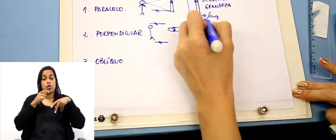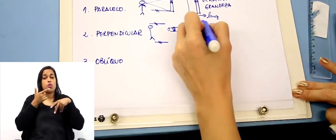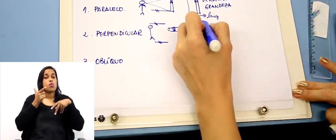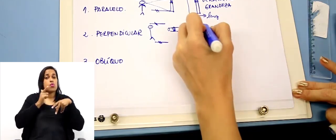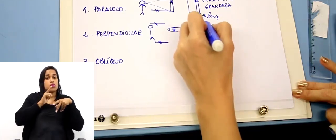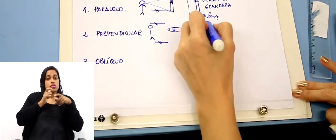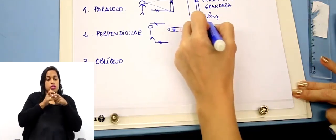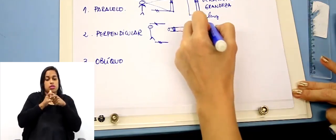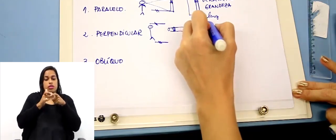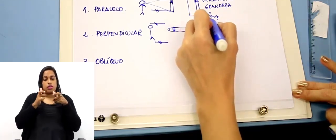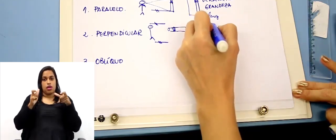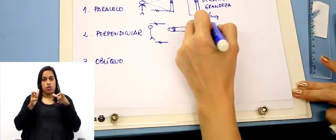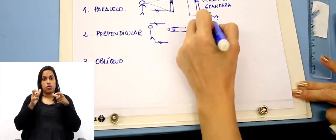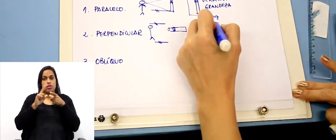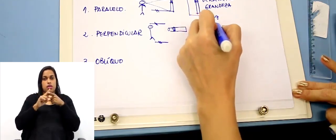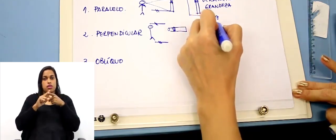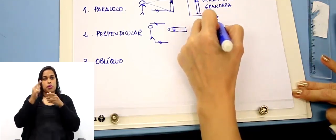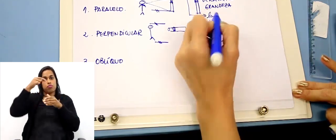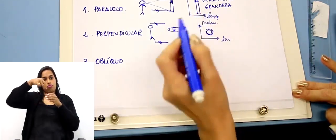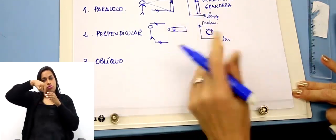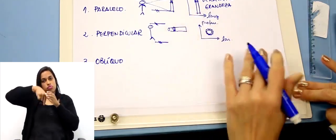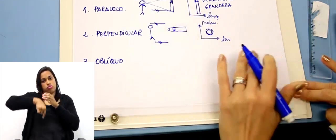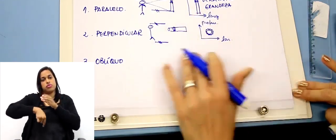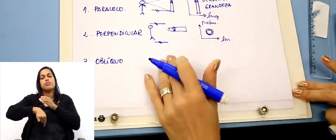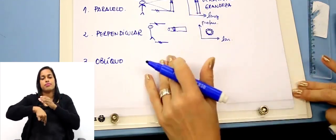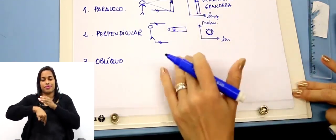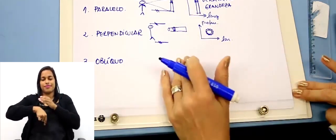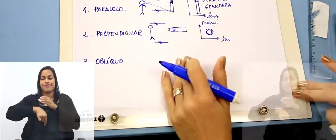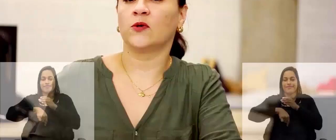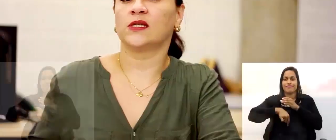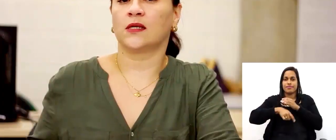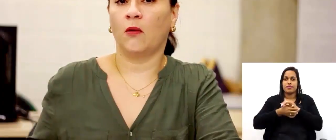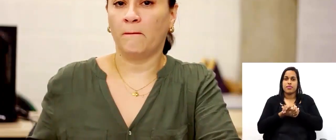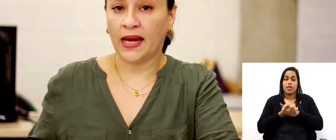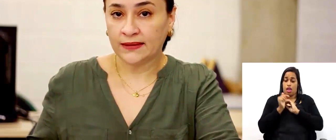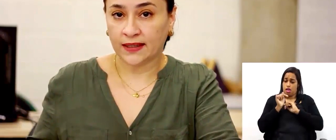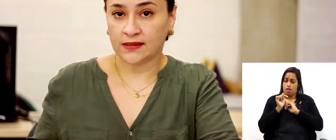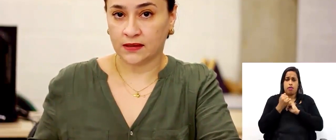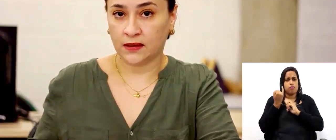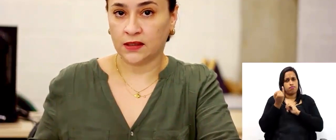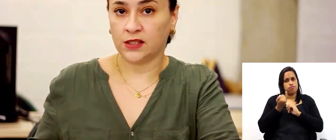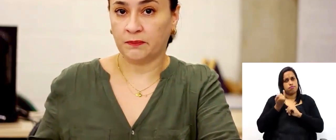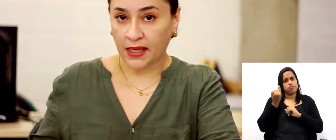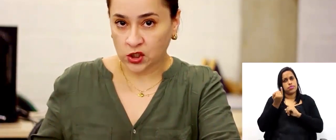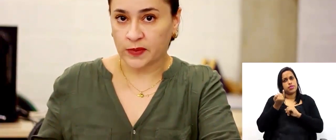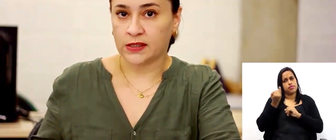larguras e profundidades. Essa também é uma posição bem